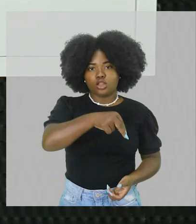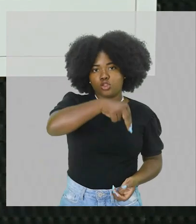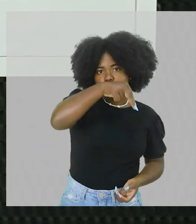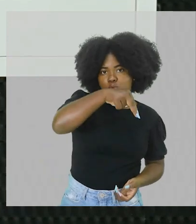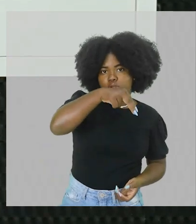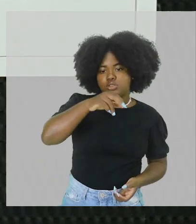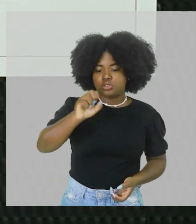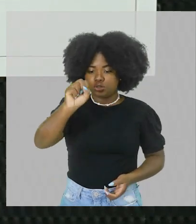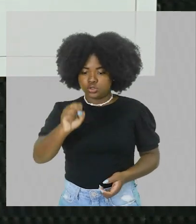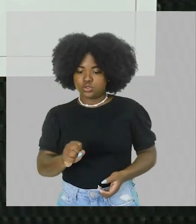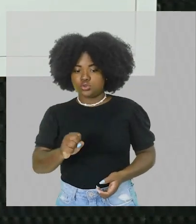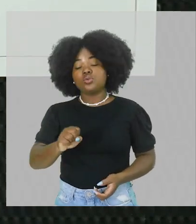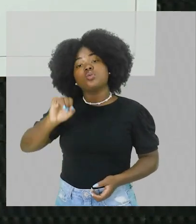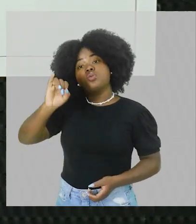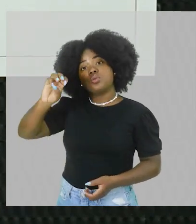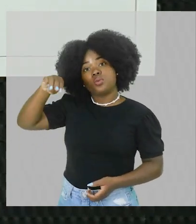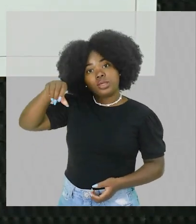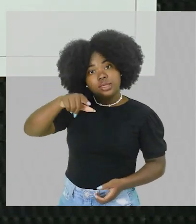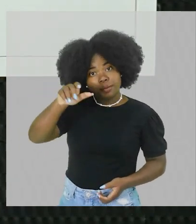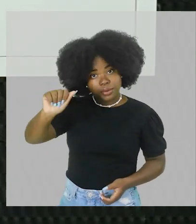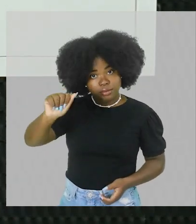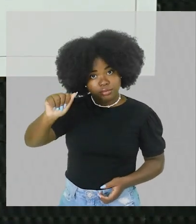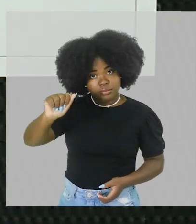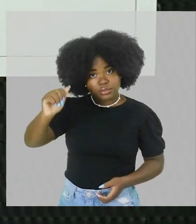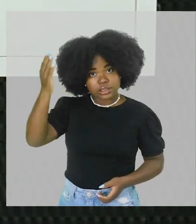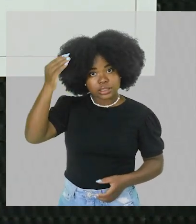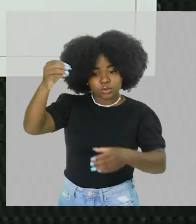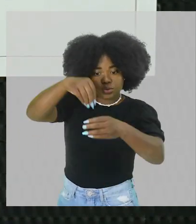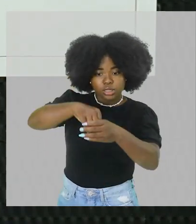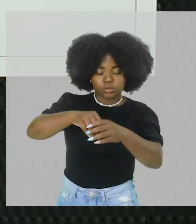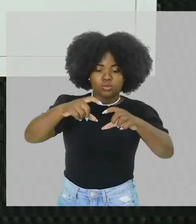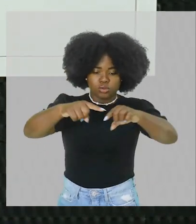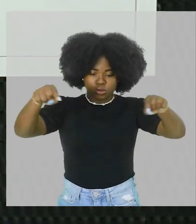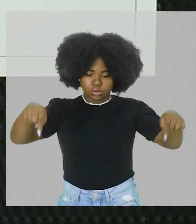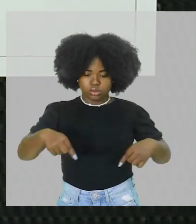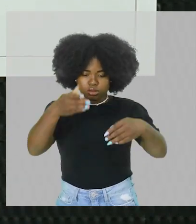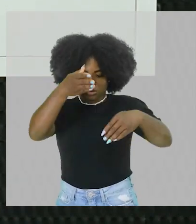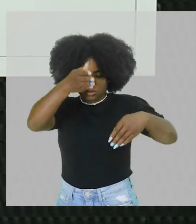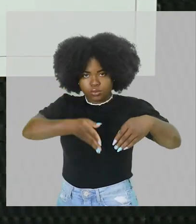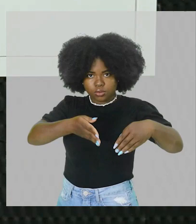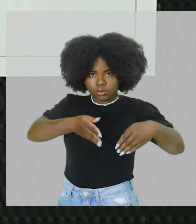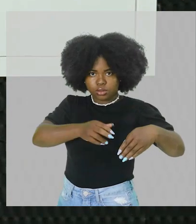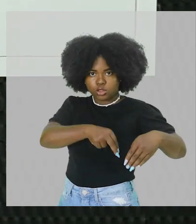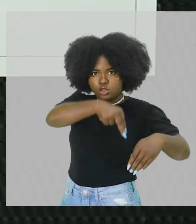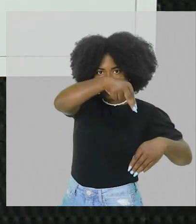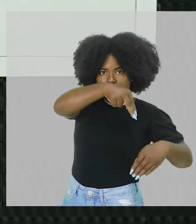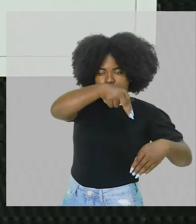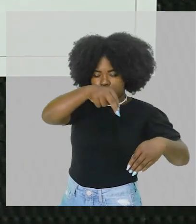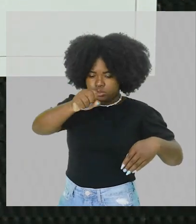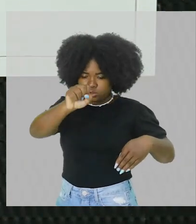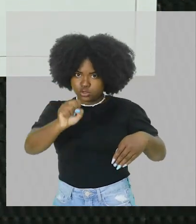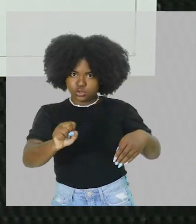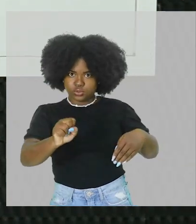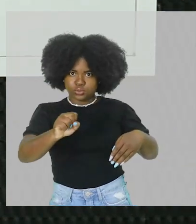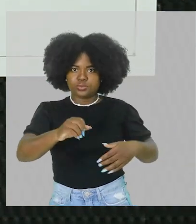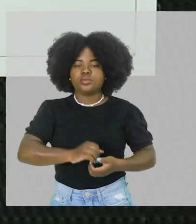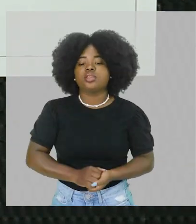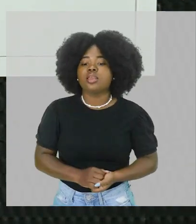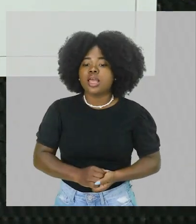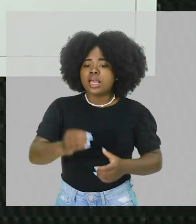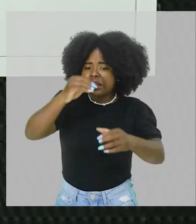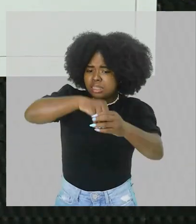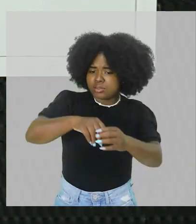do ímã e polo sul do ímã, tá ok? E a partir dele nós vamos ver algumas propriedades, como por exemplo,